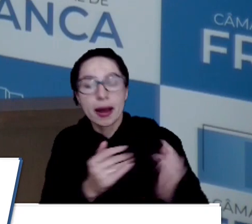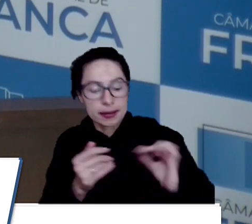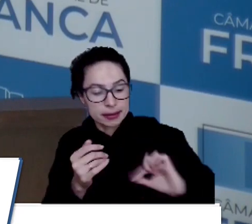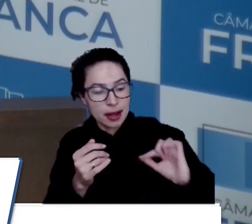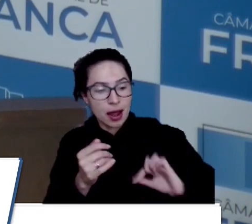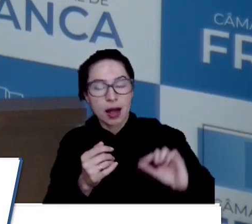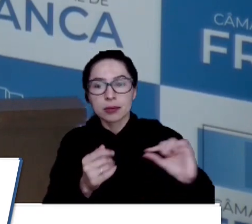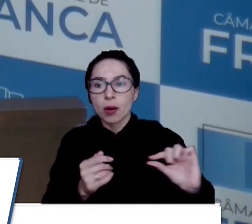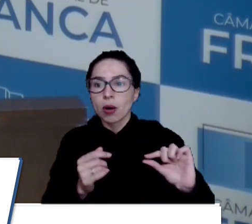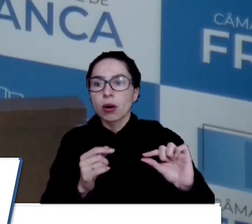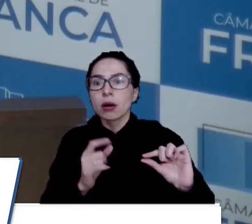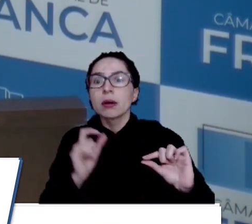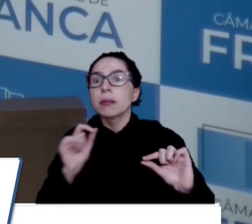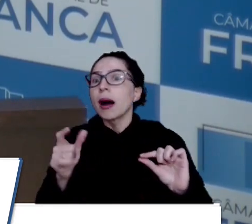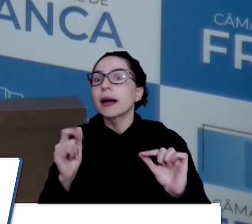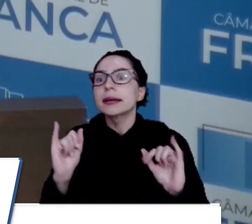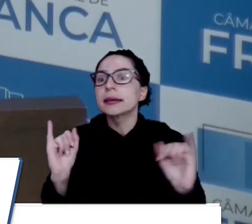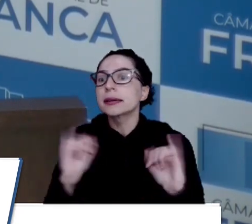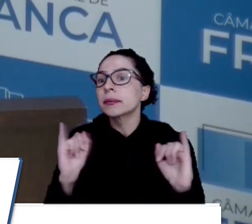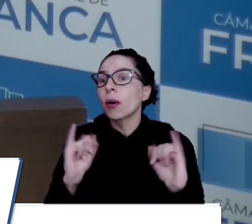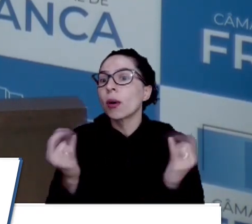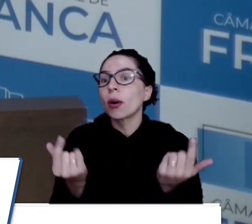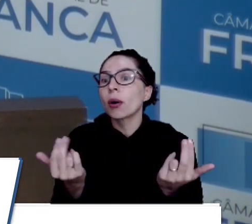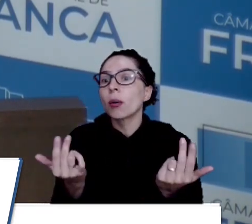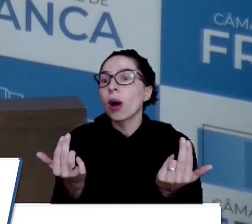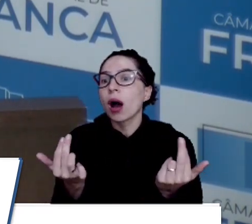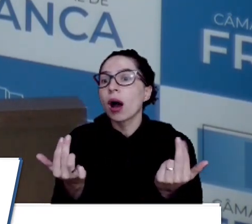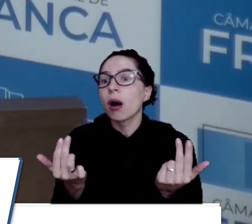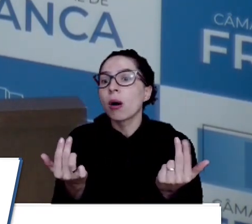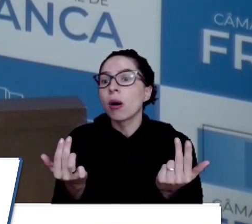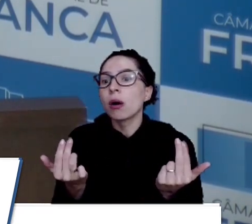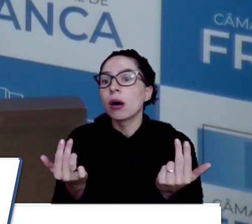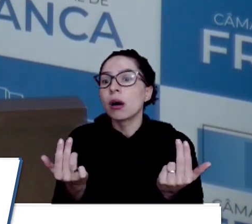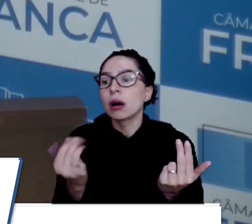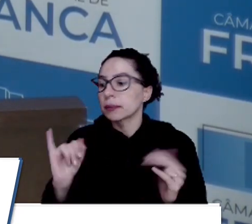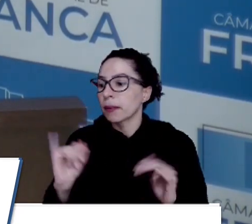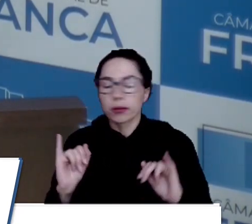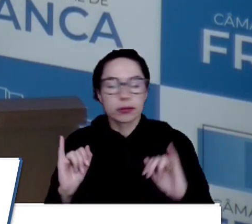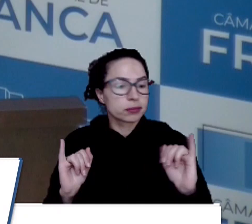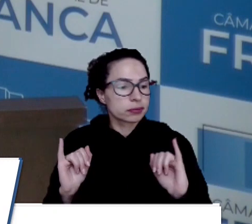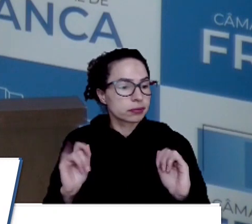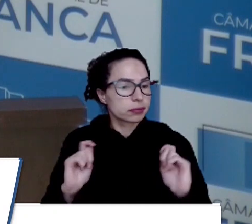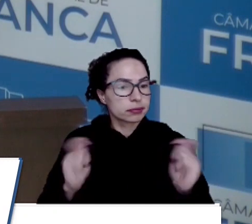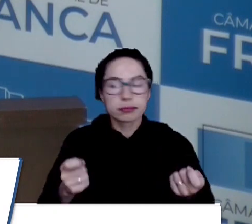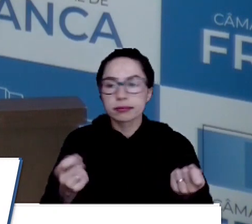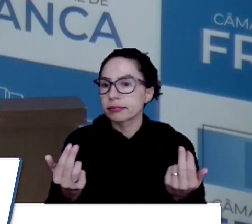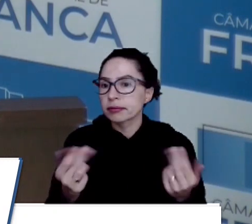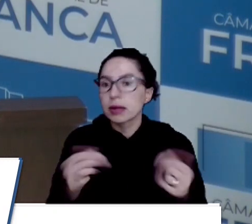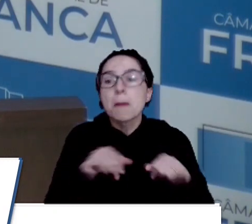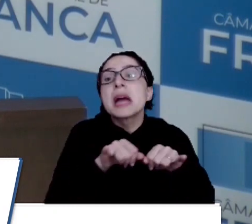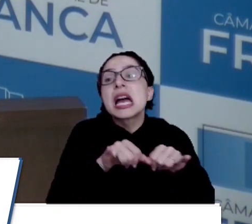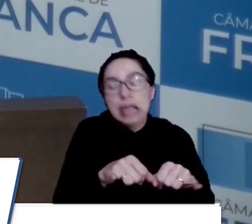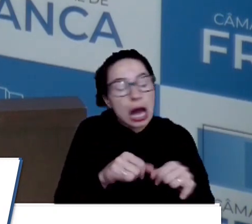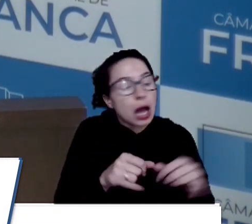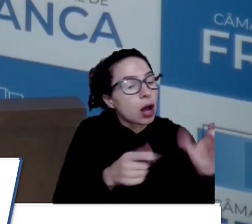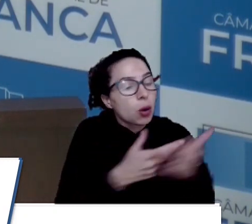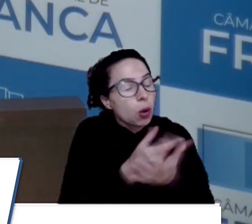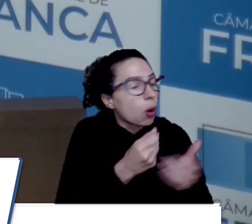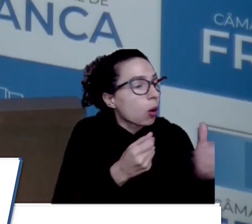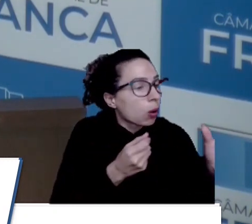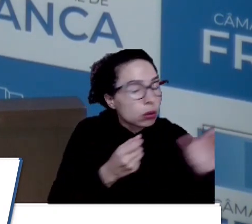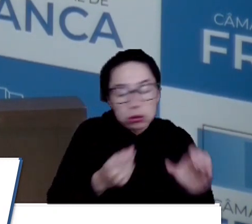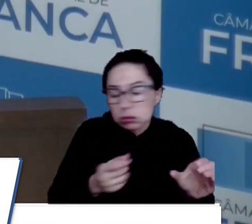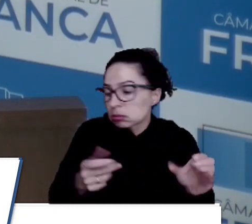que o tributo para os dois se equivale. Se eu encontrar num supermercado lá no Irmãos Patrocínio, a